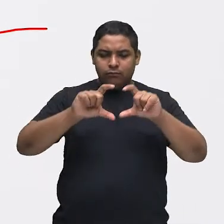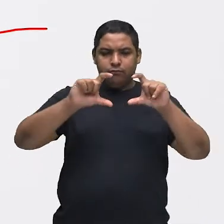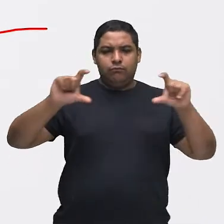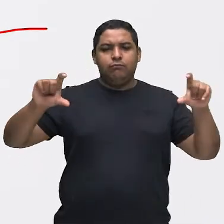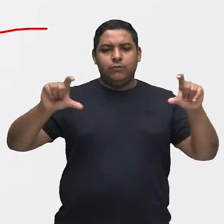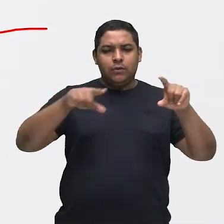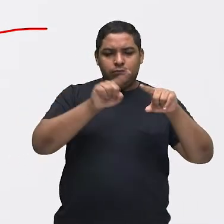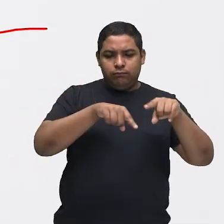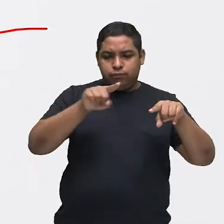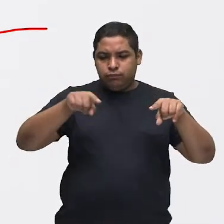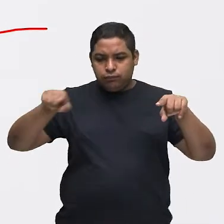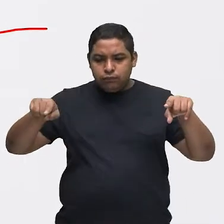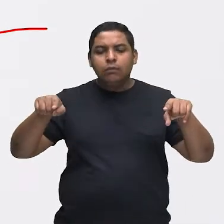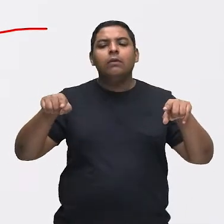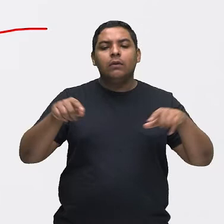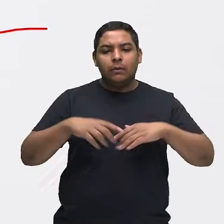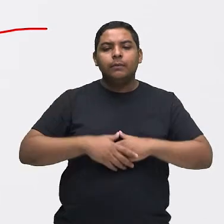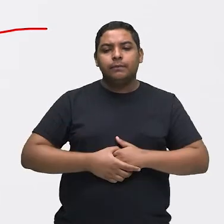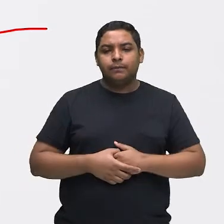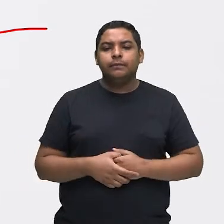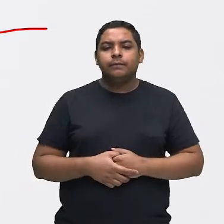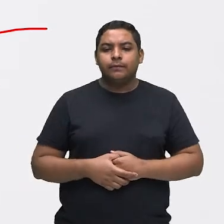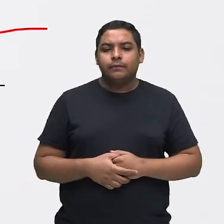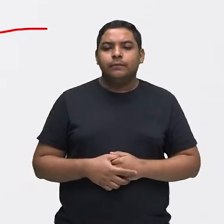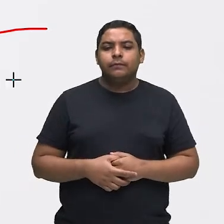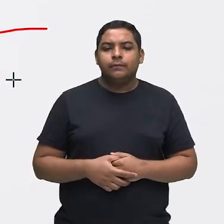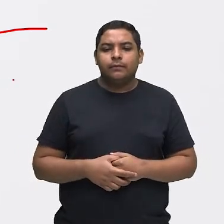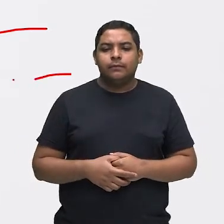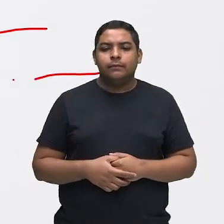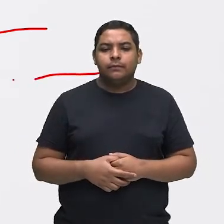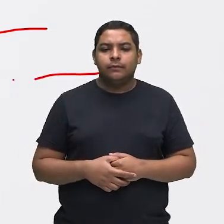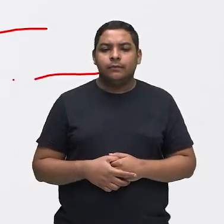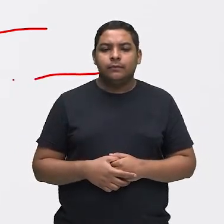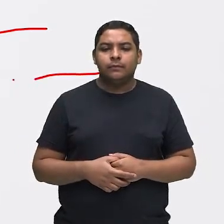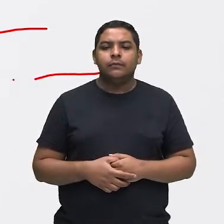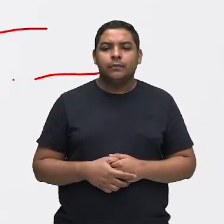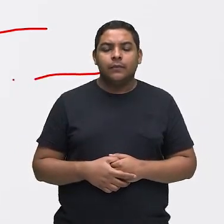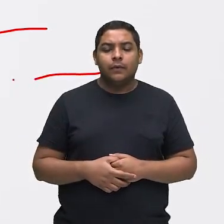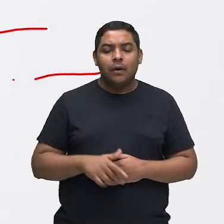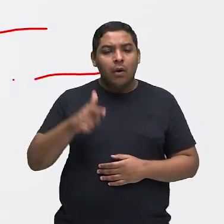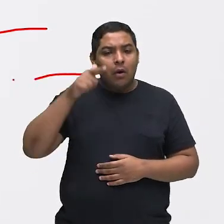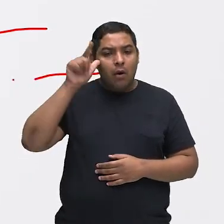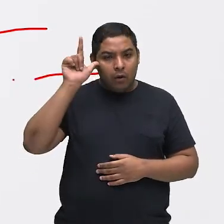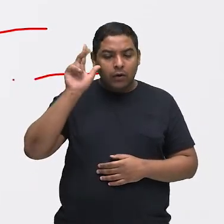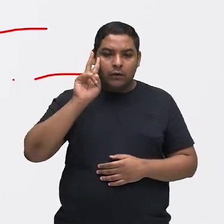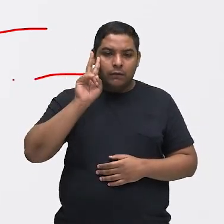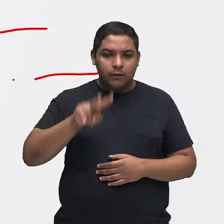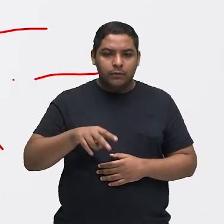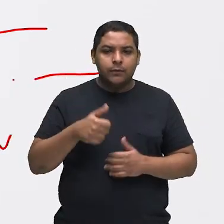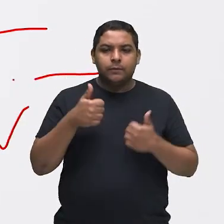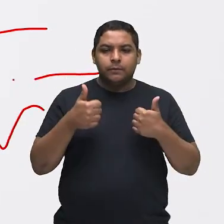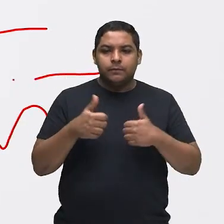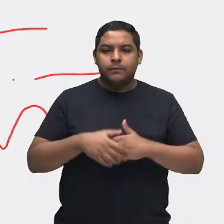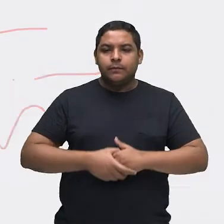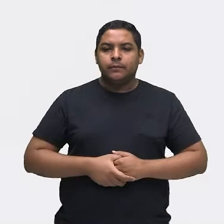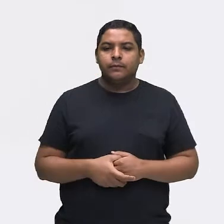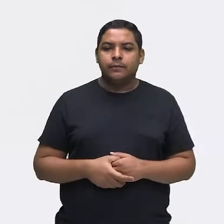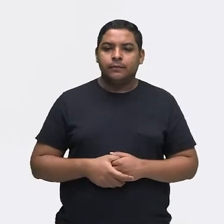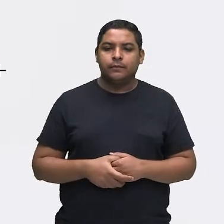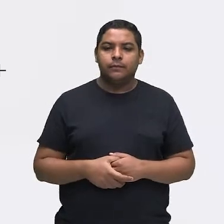um traço e um ponto, né? Isso que a gente viu na aula de ontem. E a mista, ela pode ser quebrada